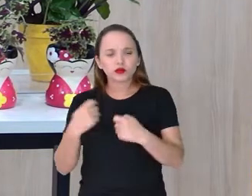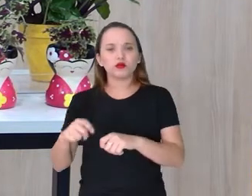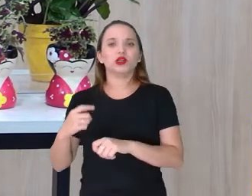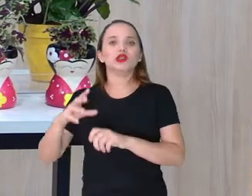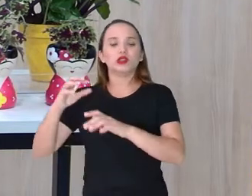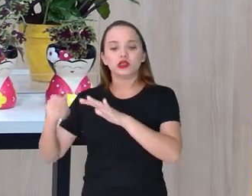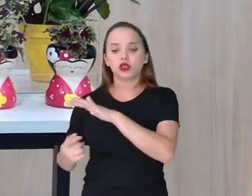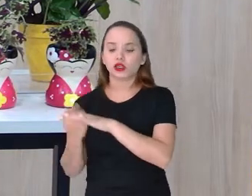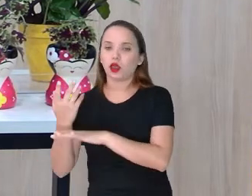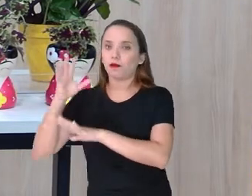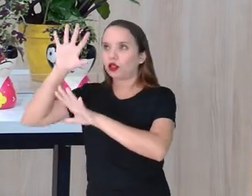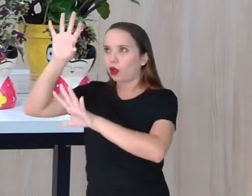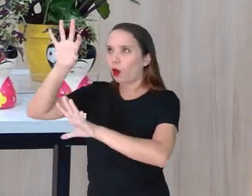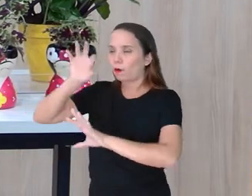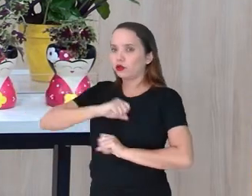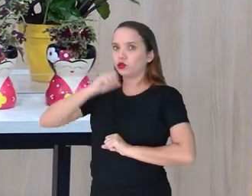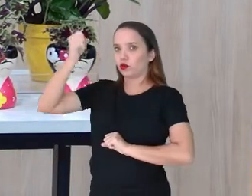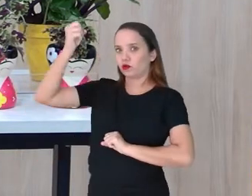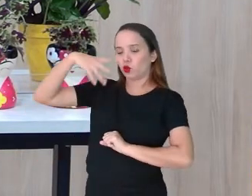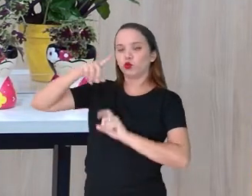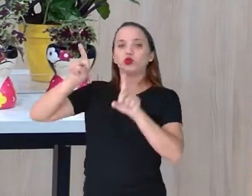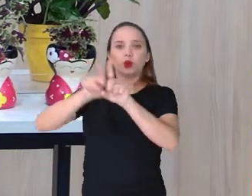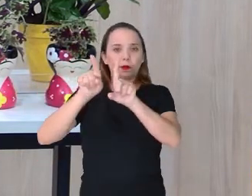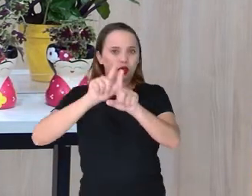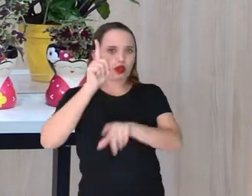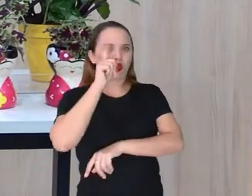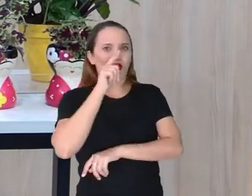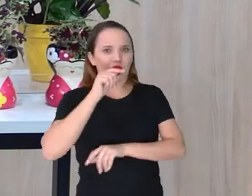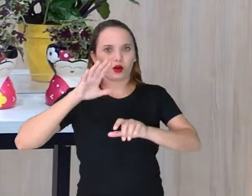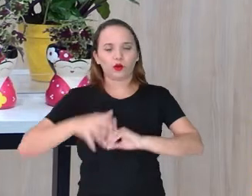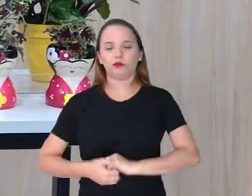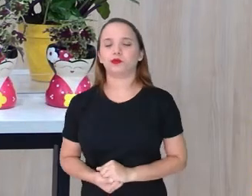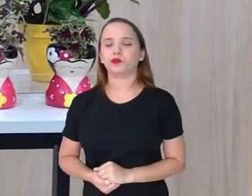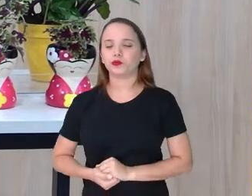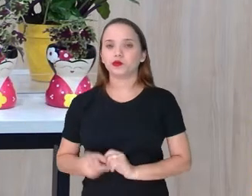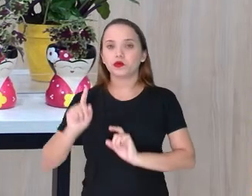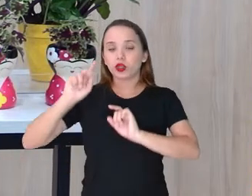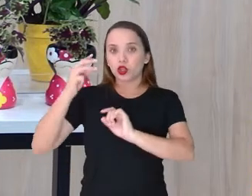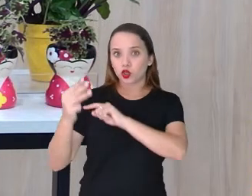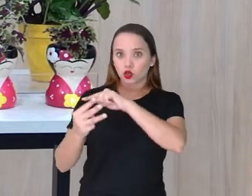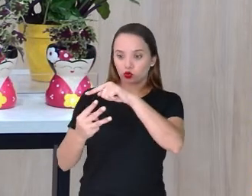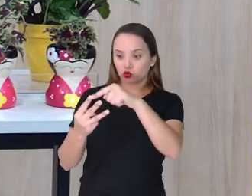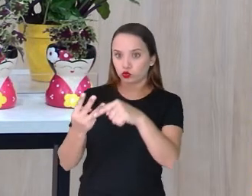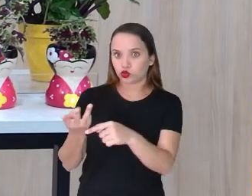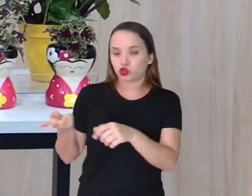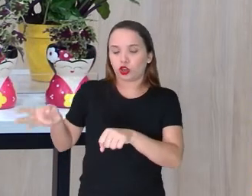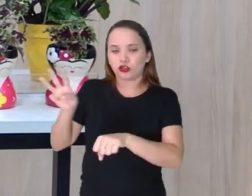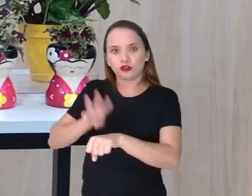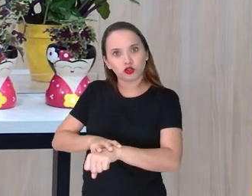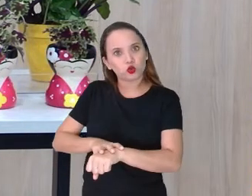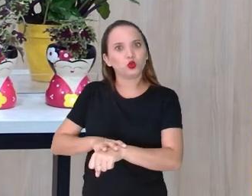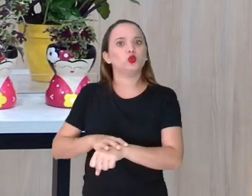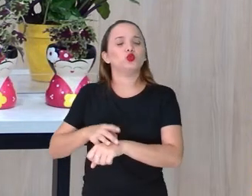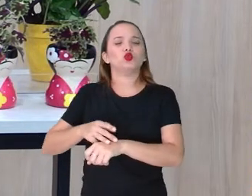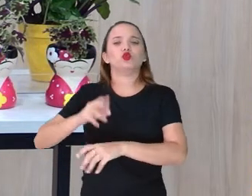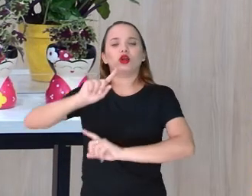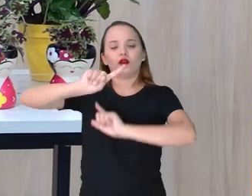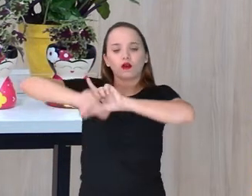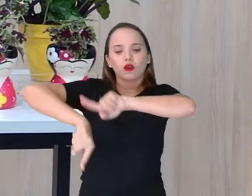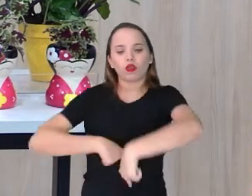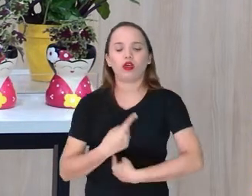ambiente e precisamos também de água. E através desses três elementos, ela vai